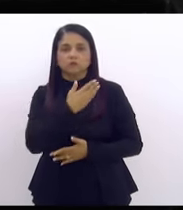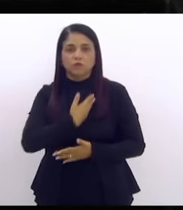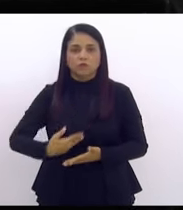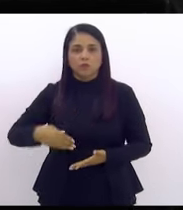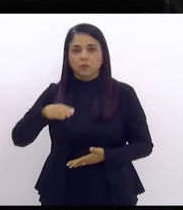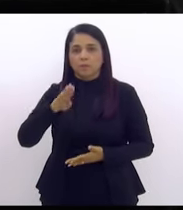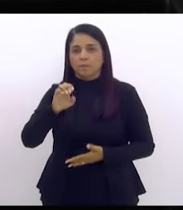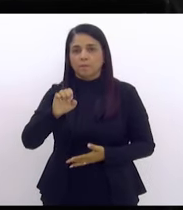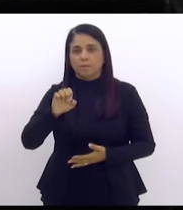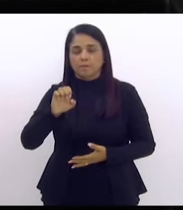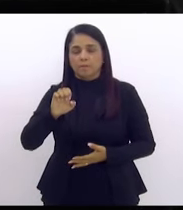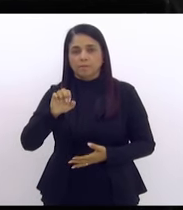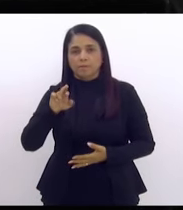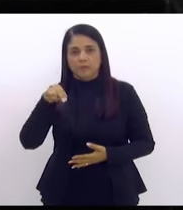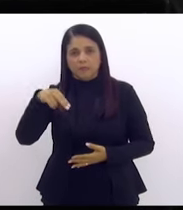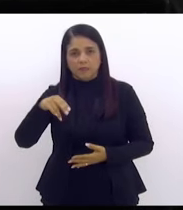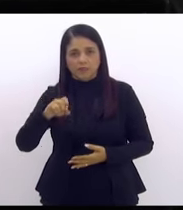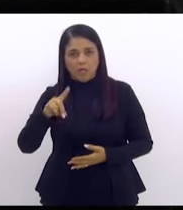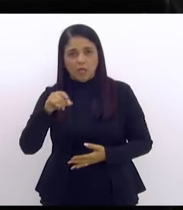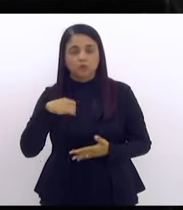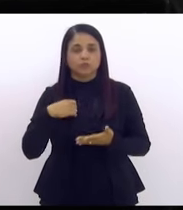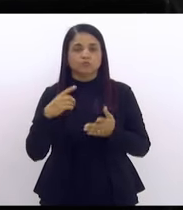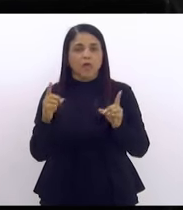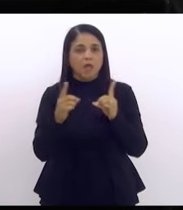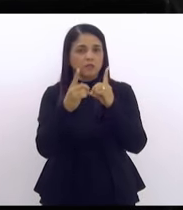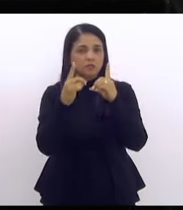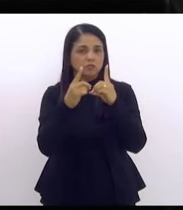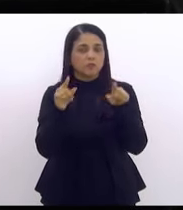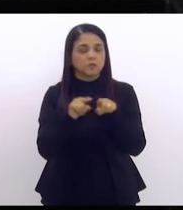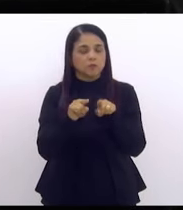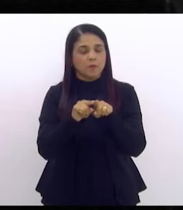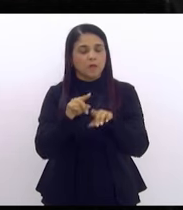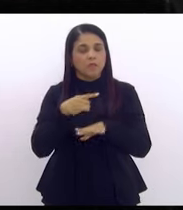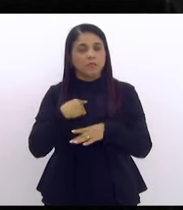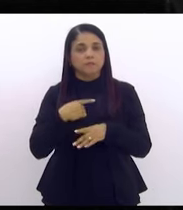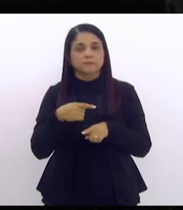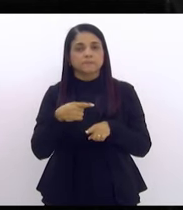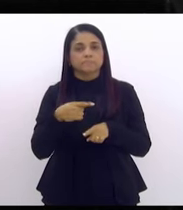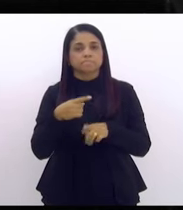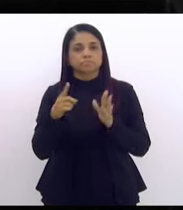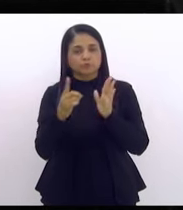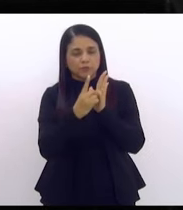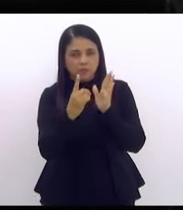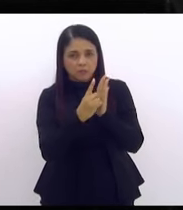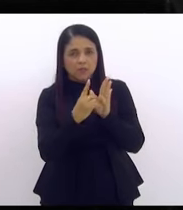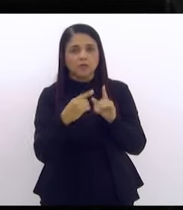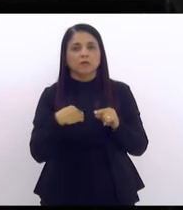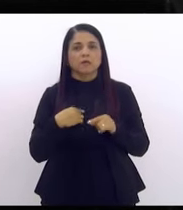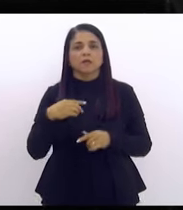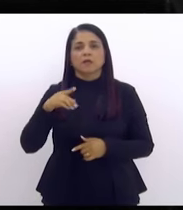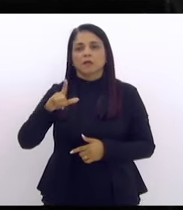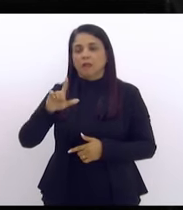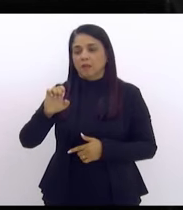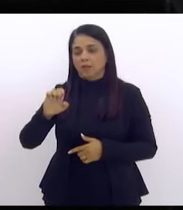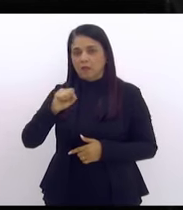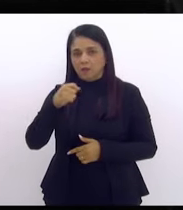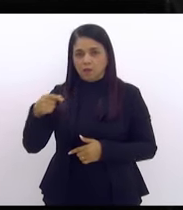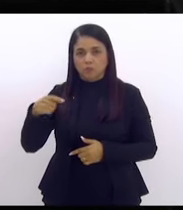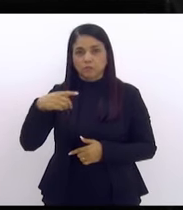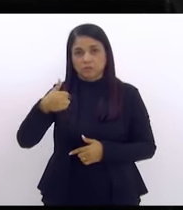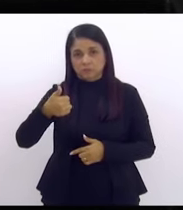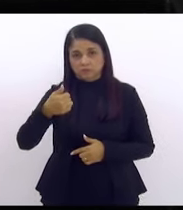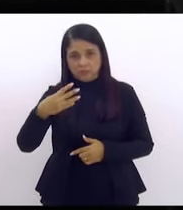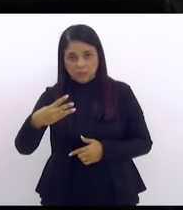estar fazendo atendimento no município, com a presença também do DETRAN, da Leão 13, do PROCON,